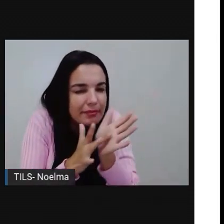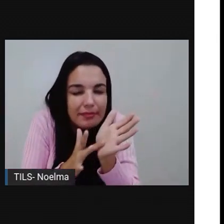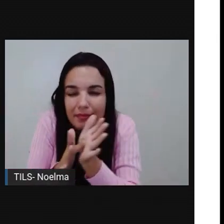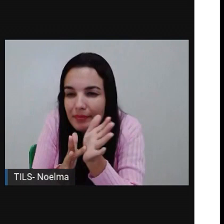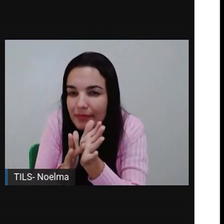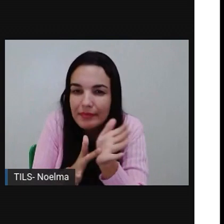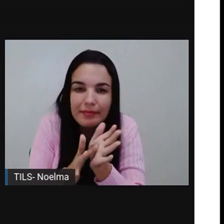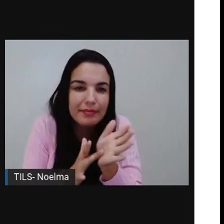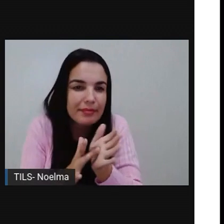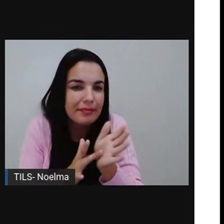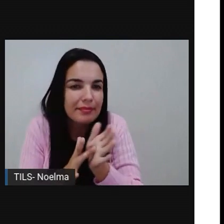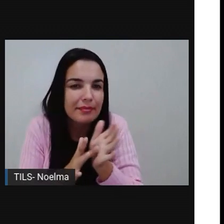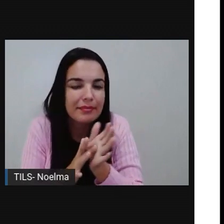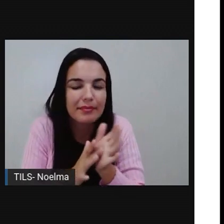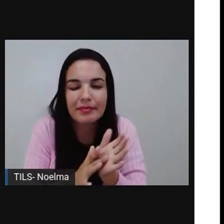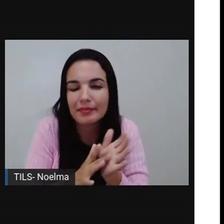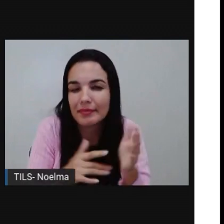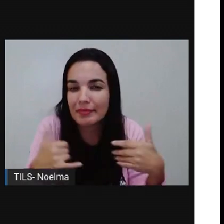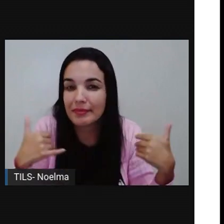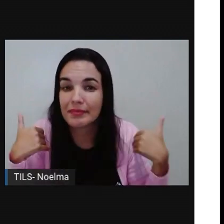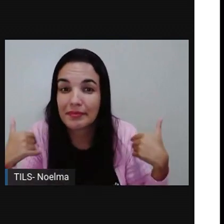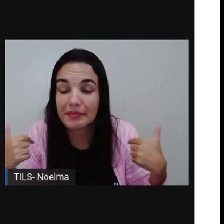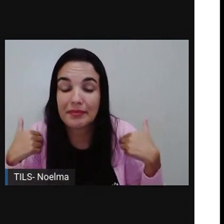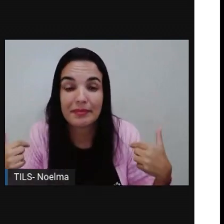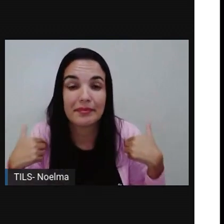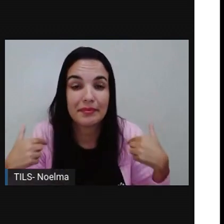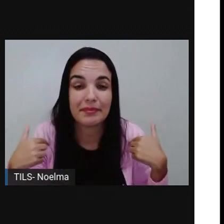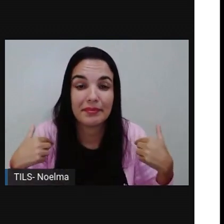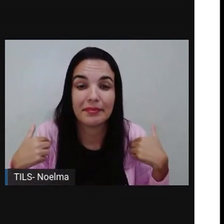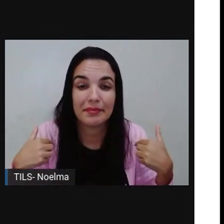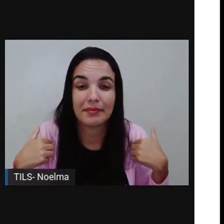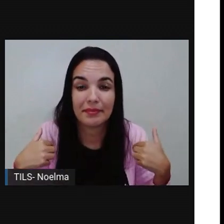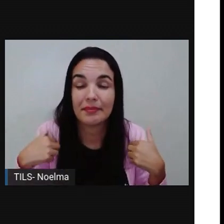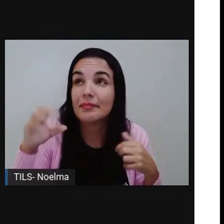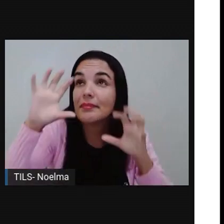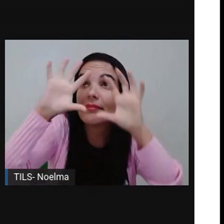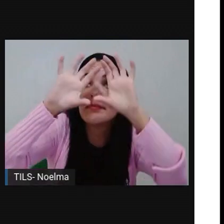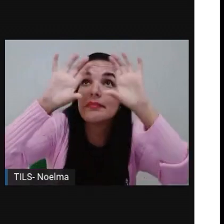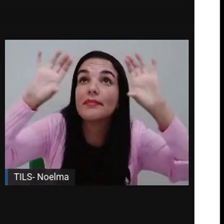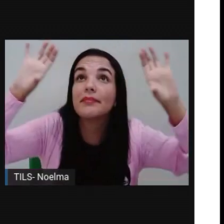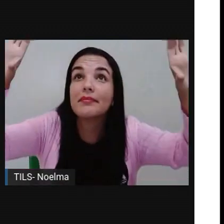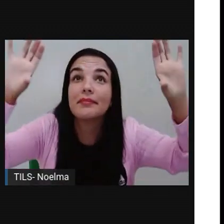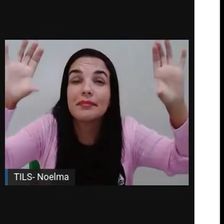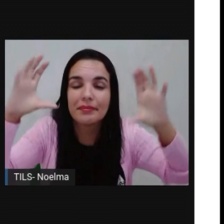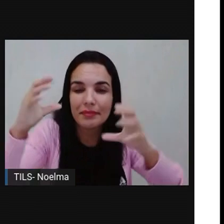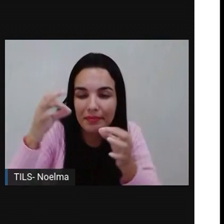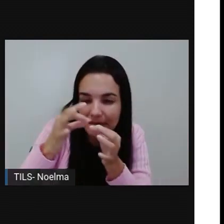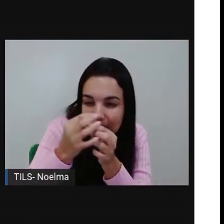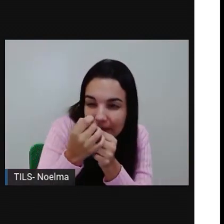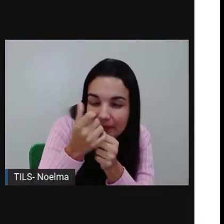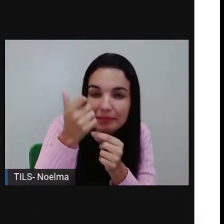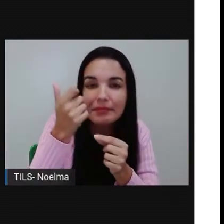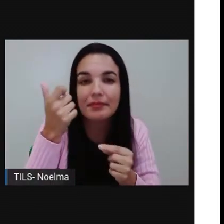a colombina, faz de conta você é o arlequim.